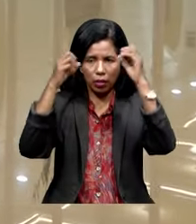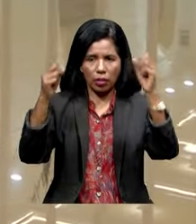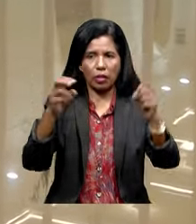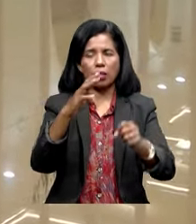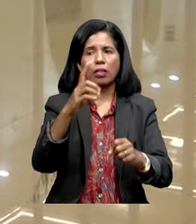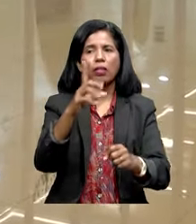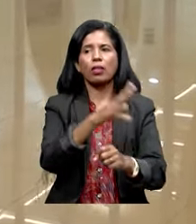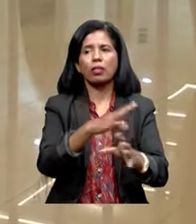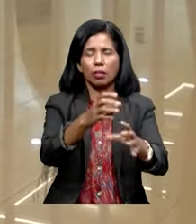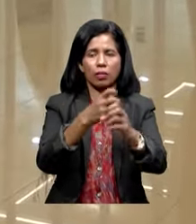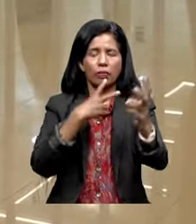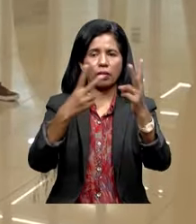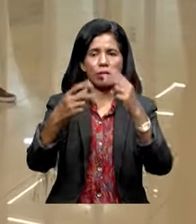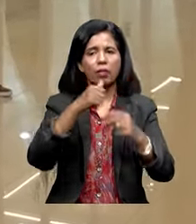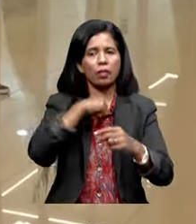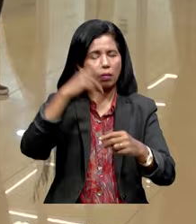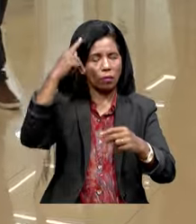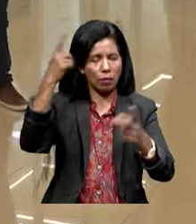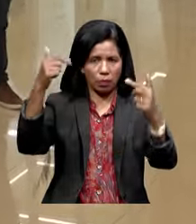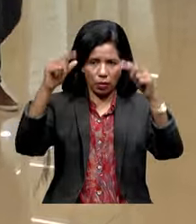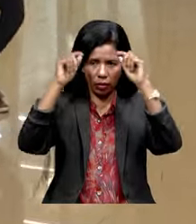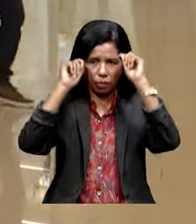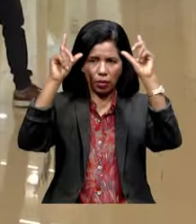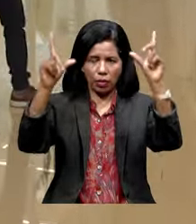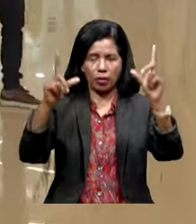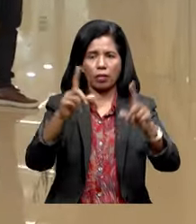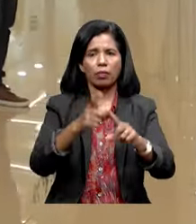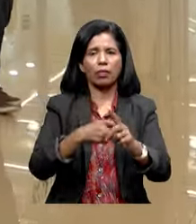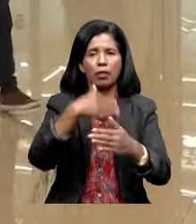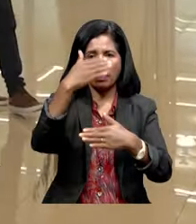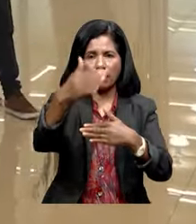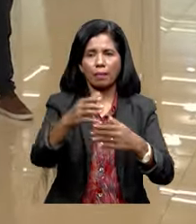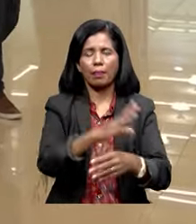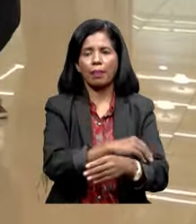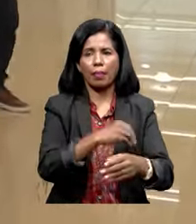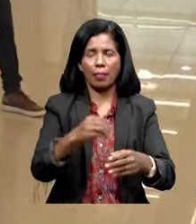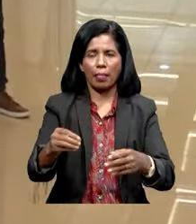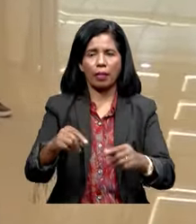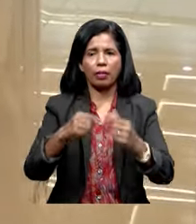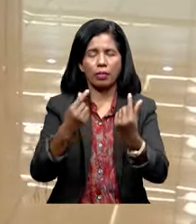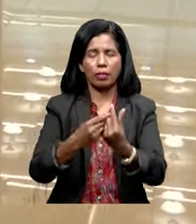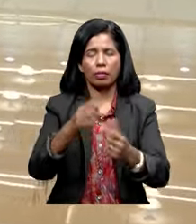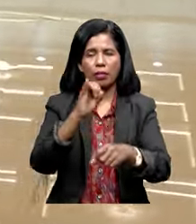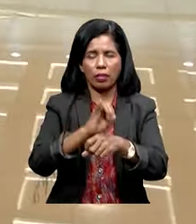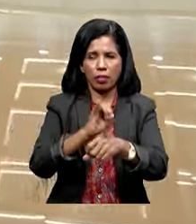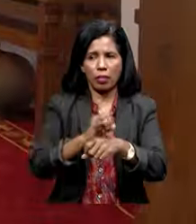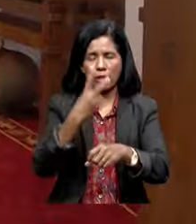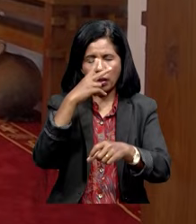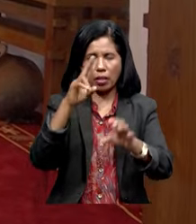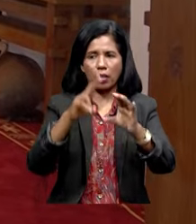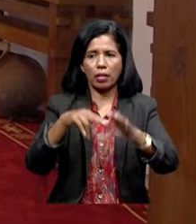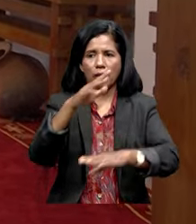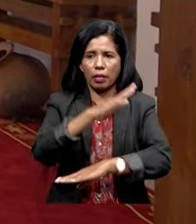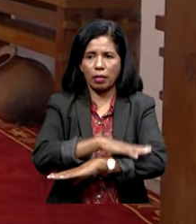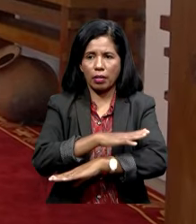República nian, atusimo visita Papa Francisco nian, mai Timor-Leste e a Fulanguain. E a inspeção ne delegação Vaticano haré cadeira, mesa